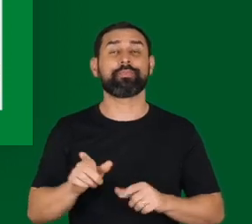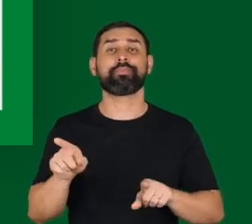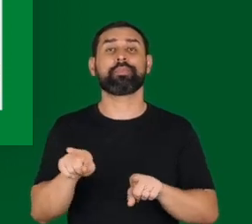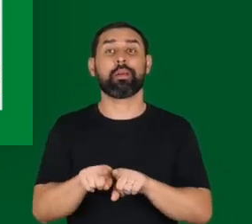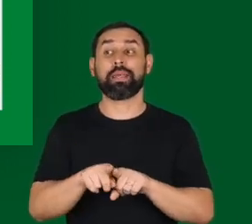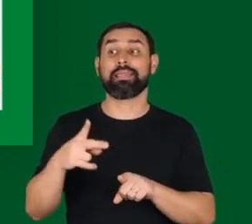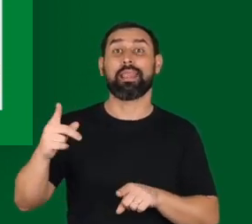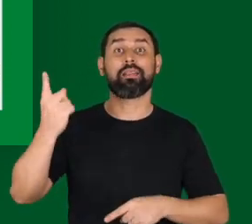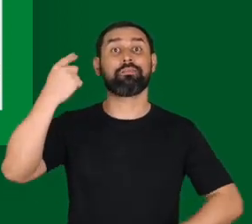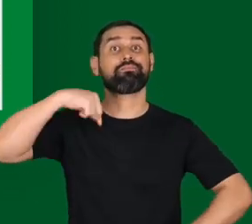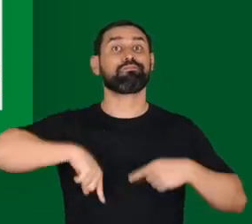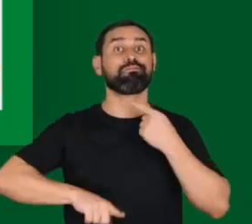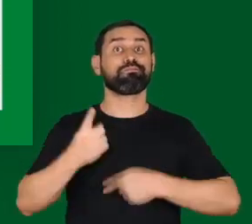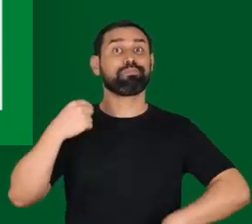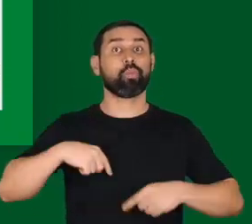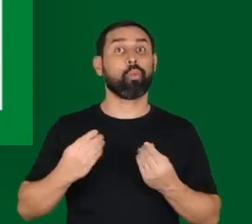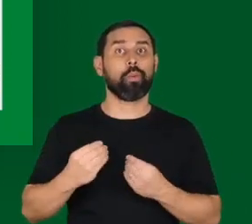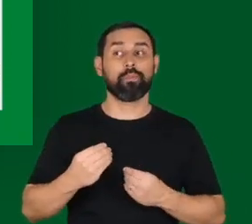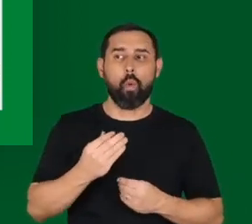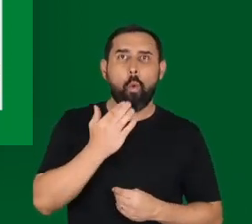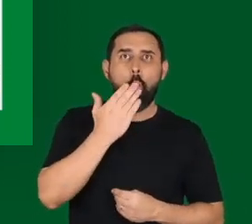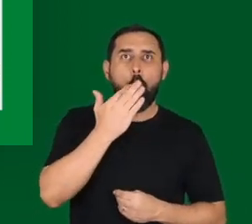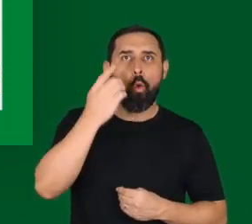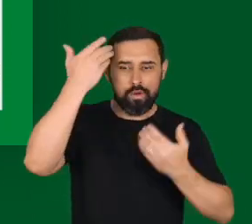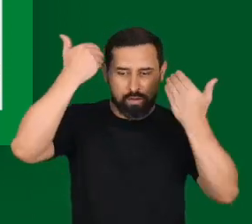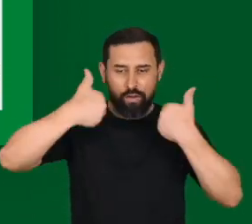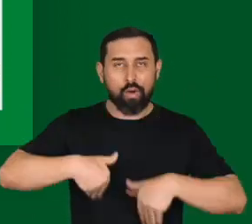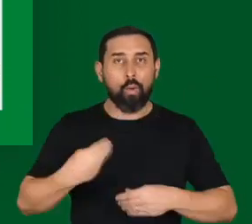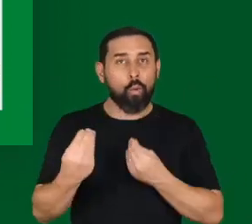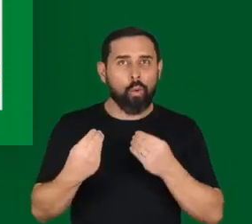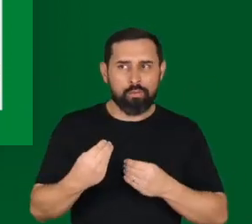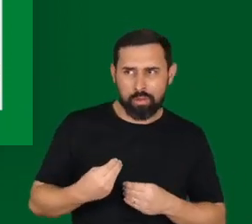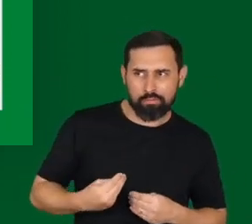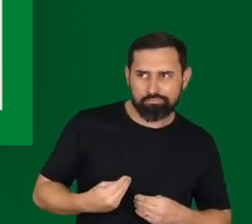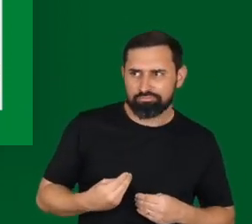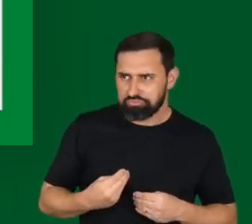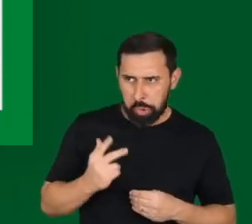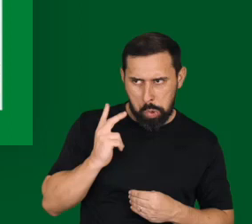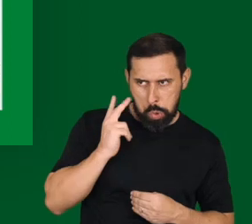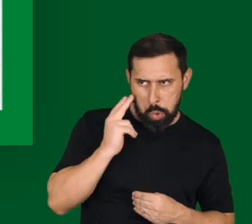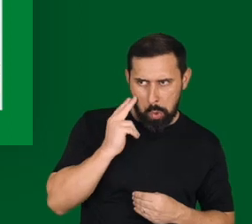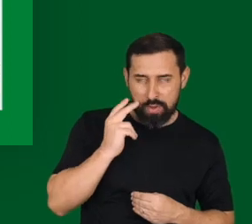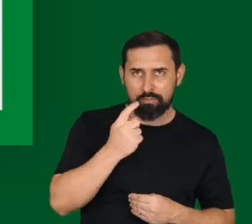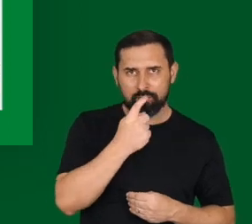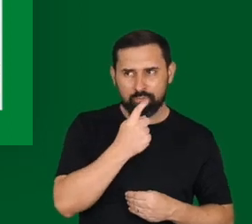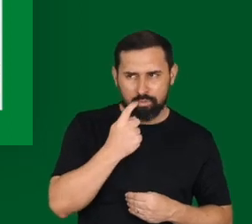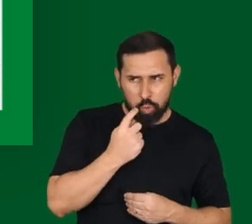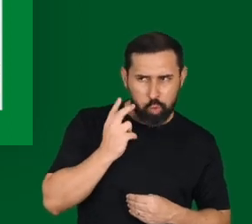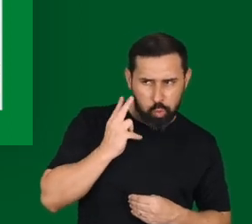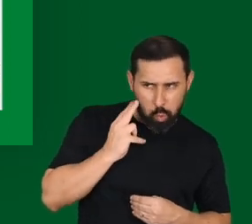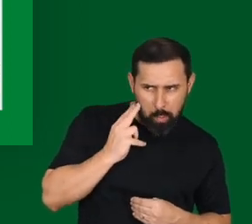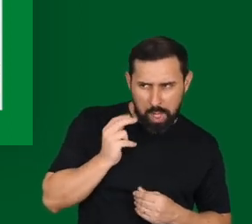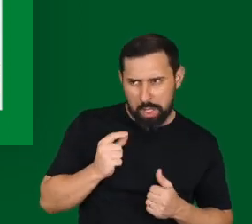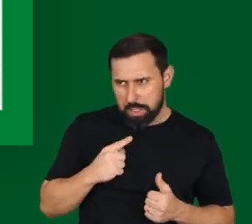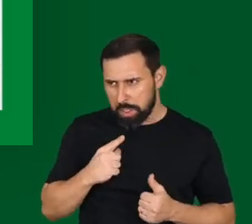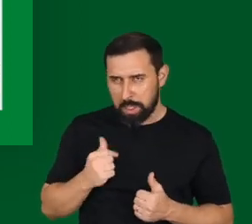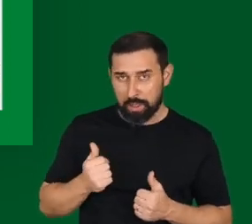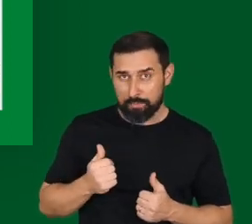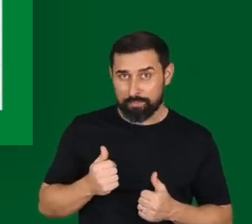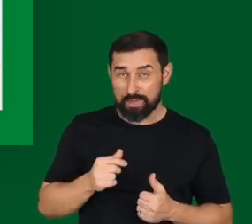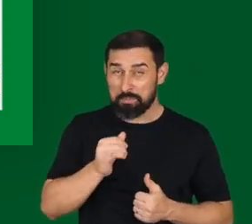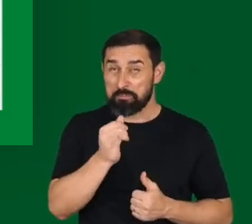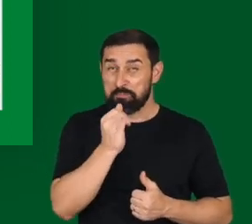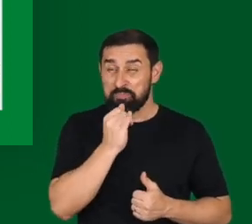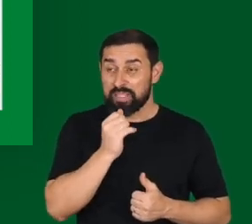respiratória. E a circulação, como é que está a cor dessa criança? Criança sadia, aquela criança corada, né? Boquinha está